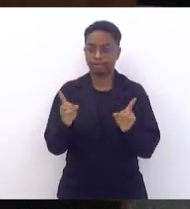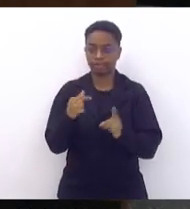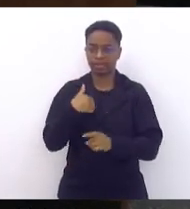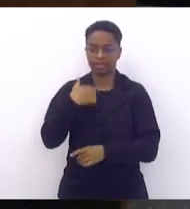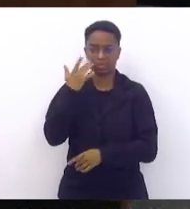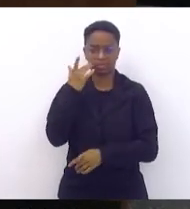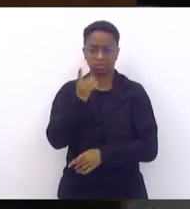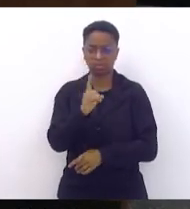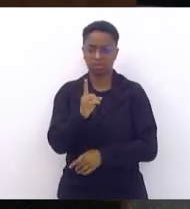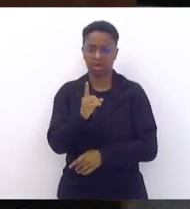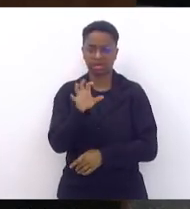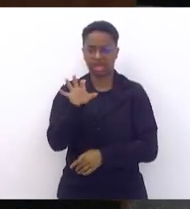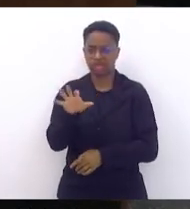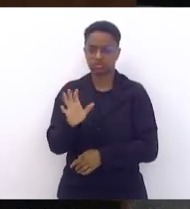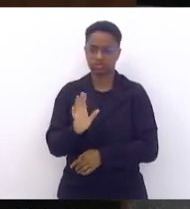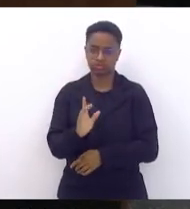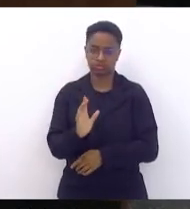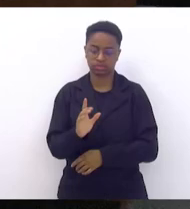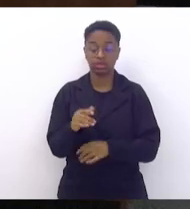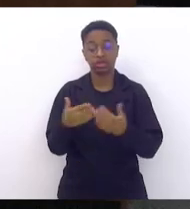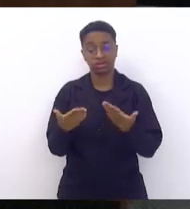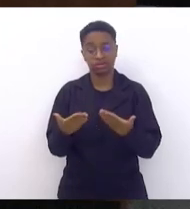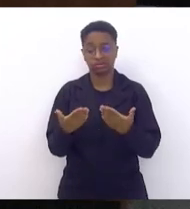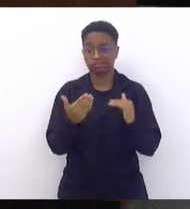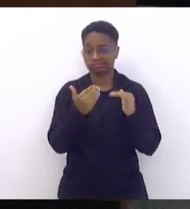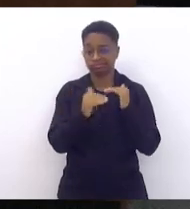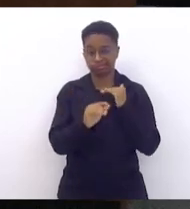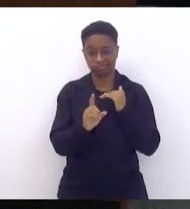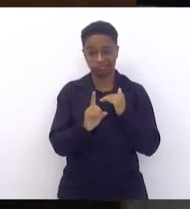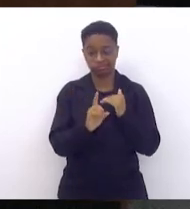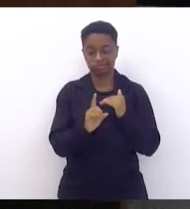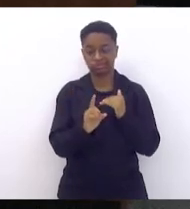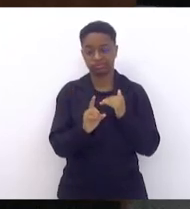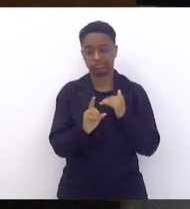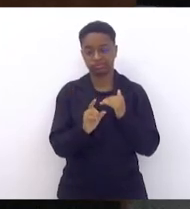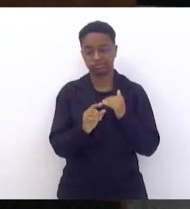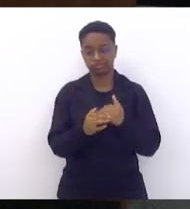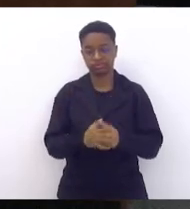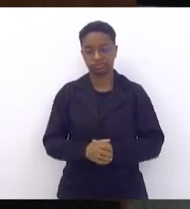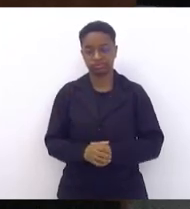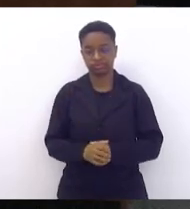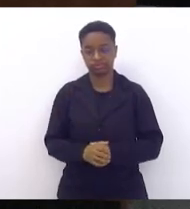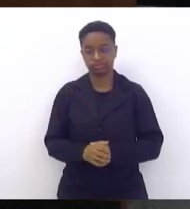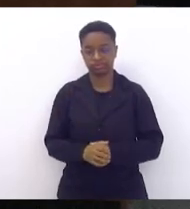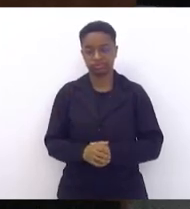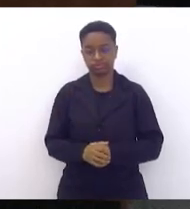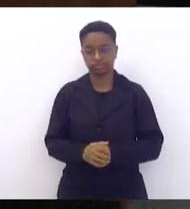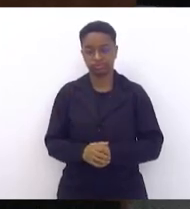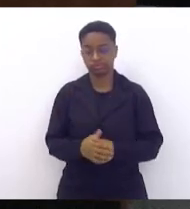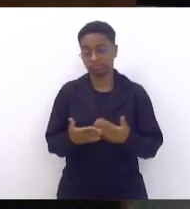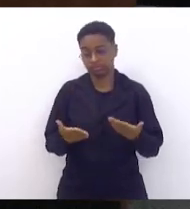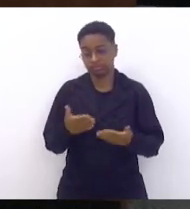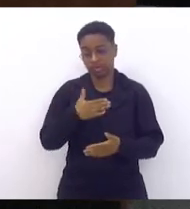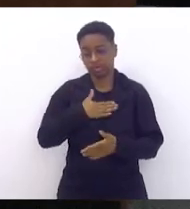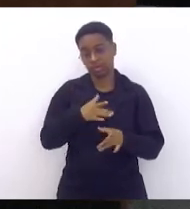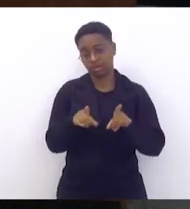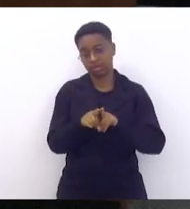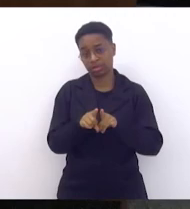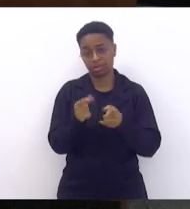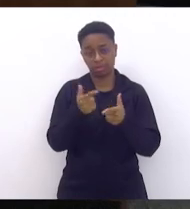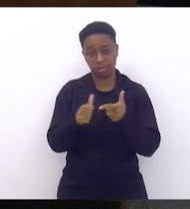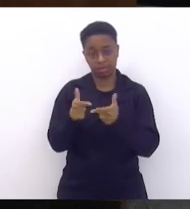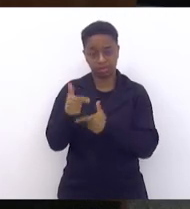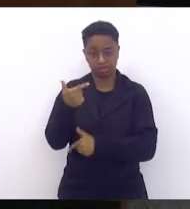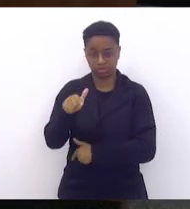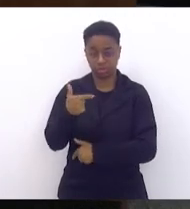achei que devia ser isso. Não houve concordância. Não há, da minha parte, também nenhum problema. Estou